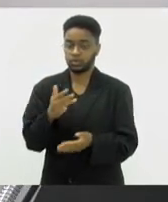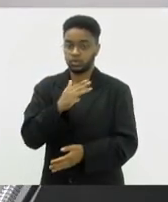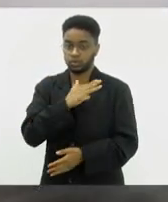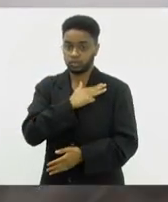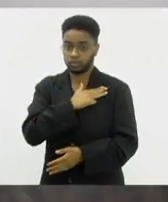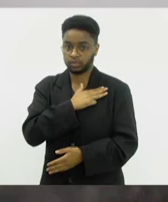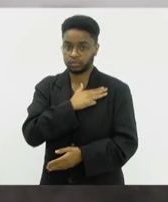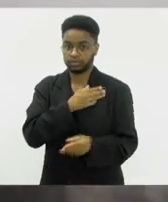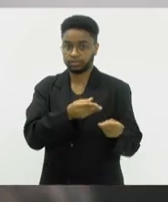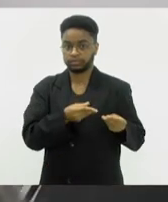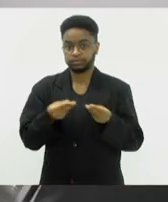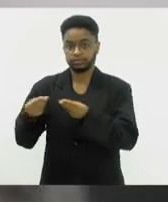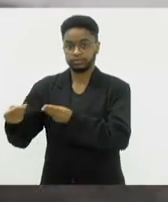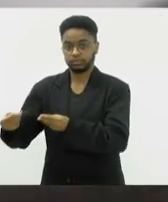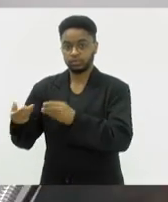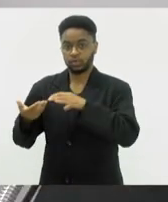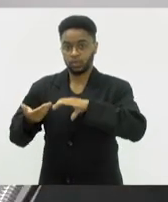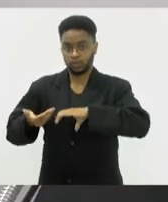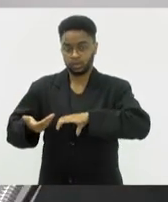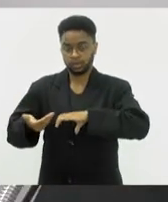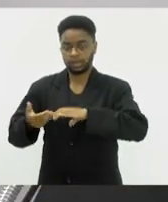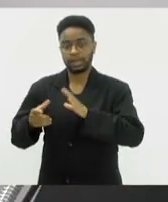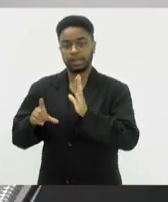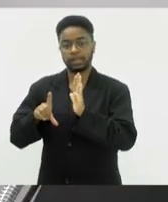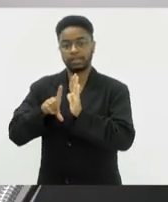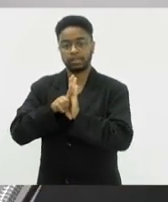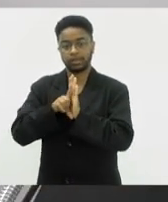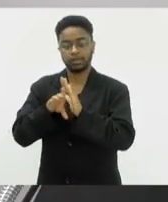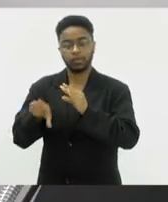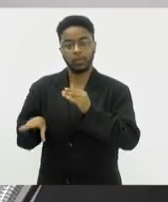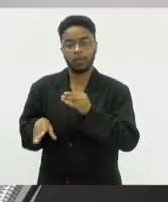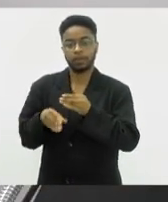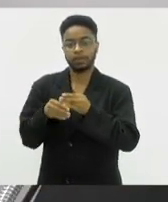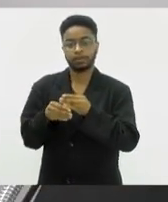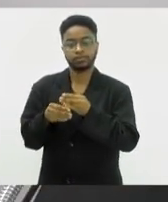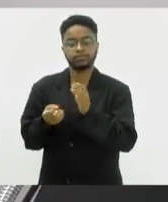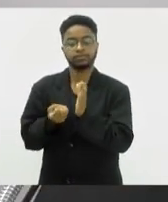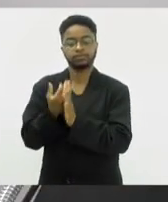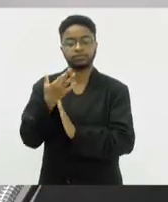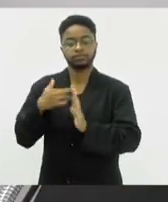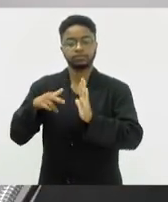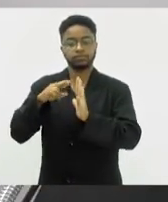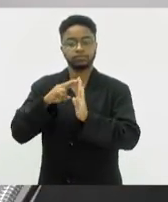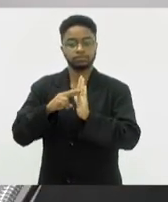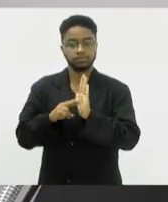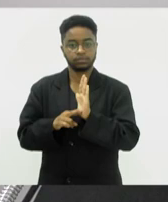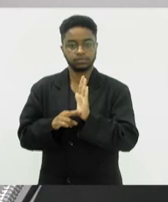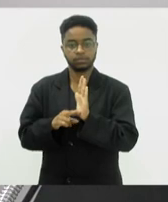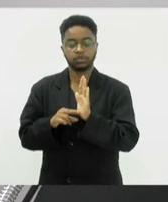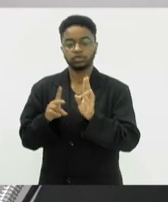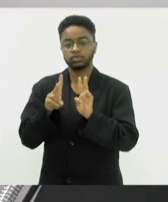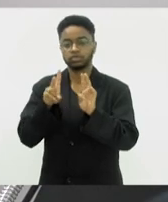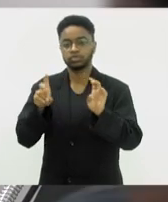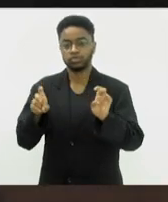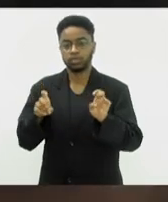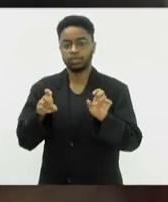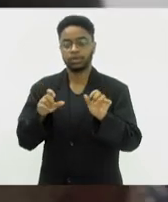para o Congresso Nacional as leis complementares que regulamentam a reforma